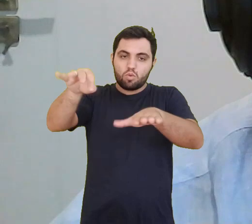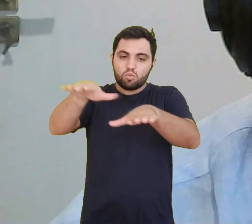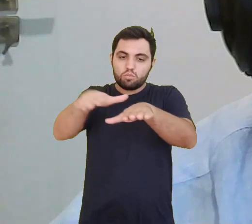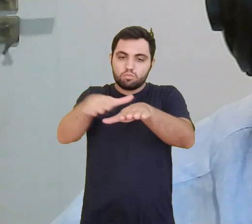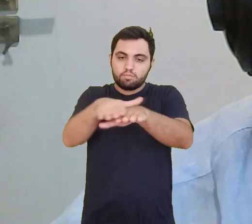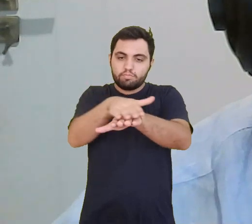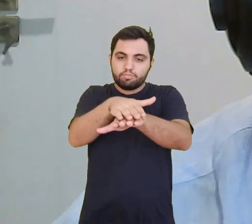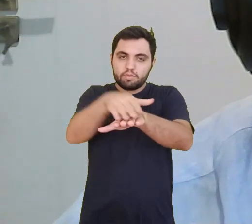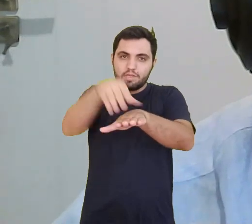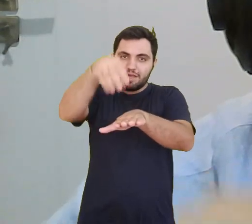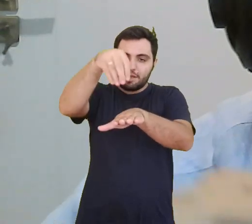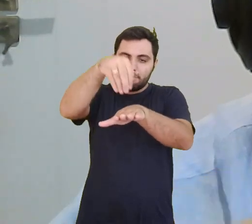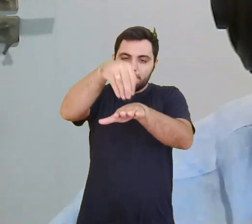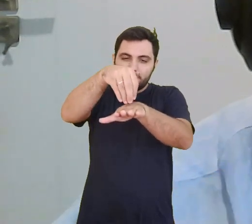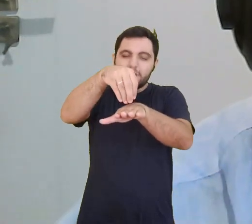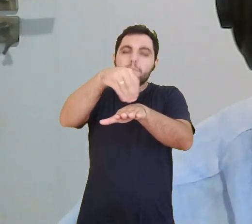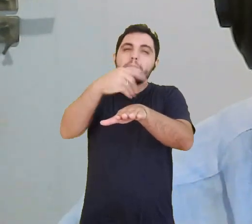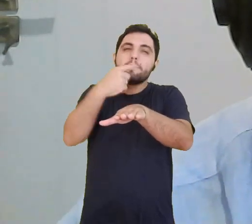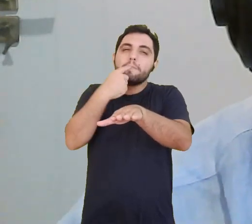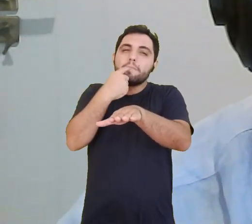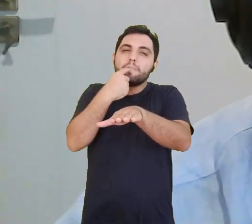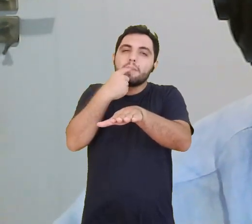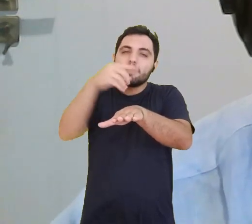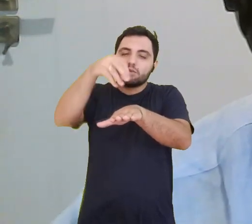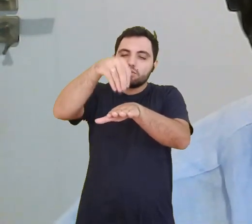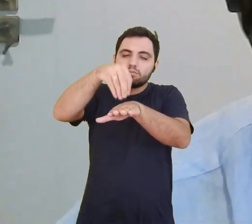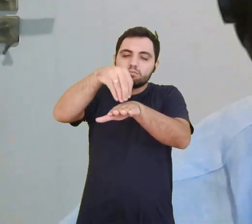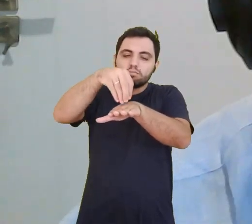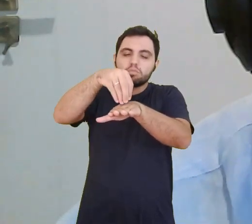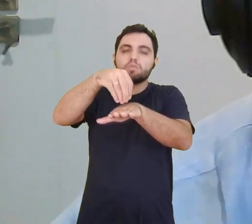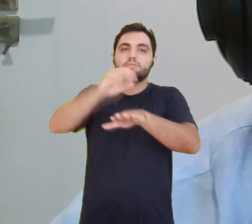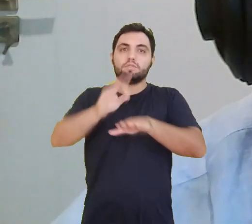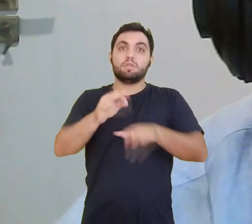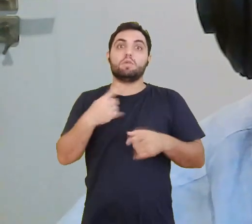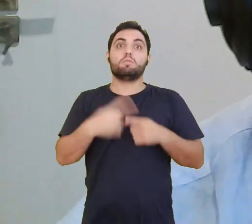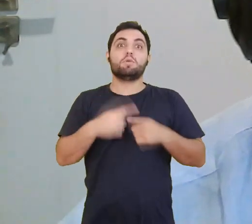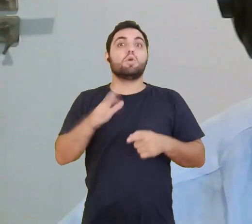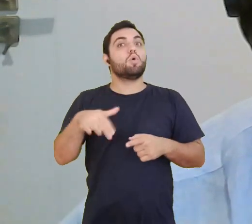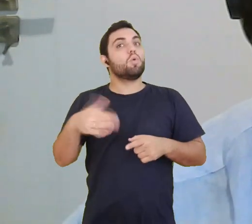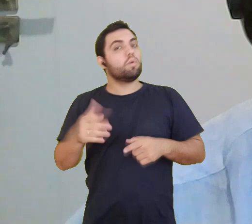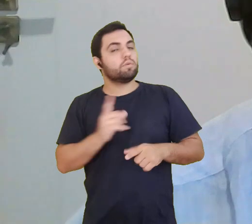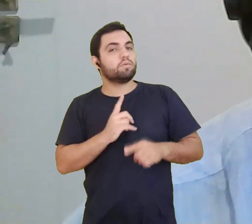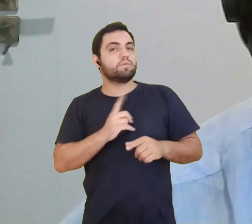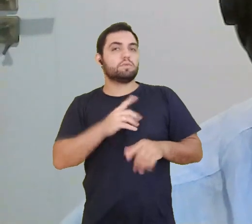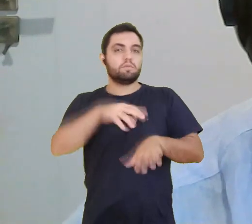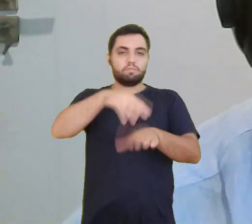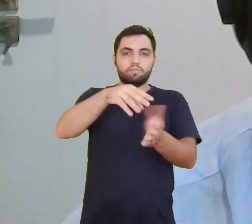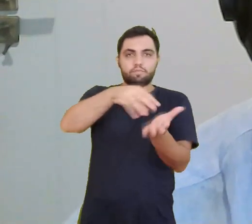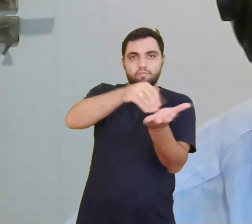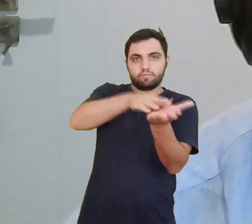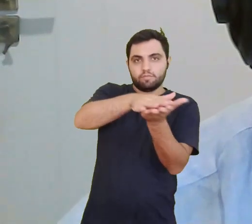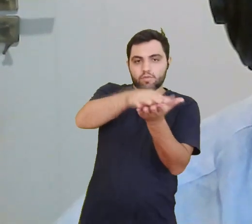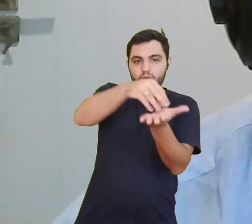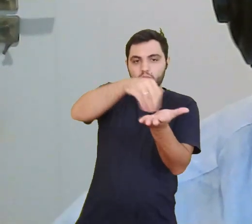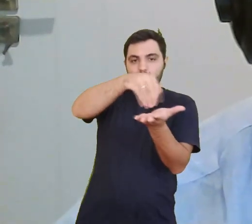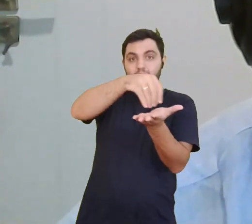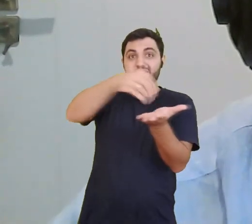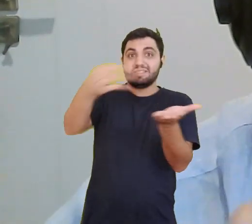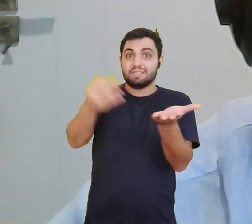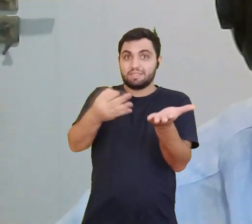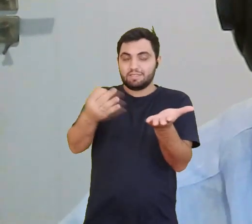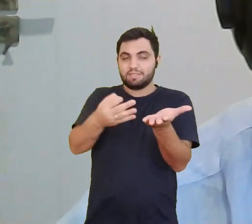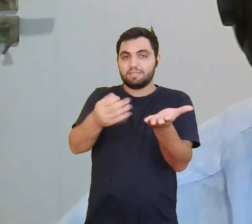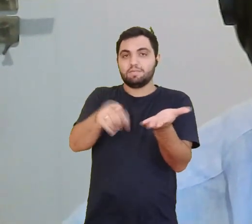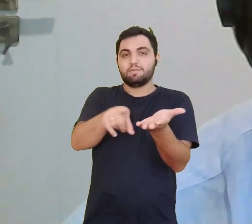mas assim, é bem pertinho mesmo, né? Para que quando você for fazer a impressão saia bem certinha e